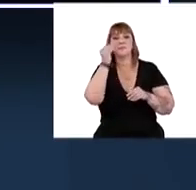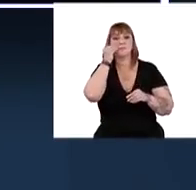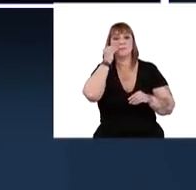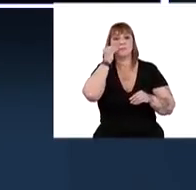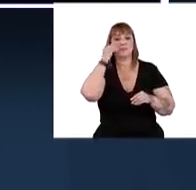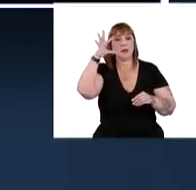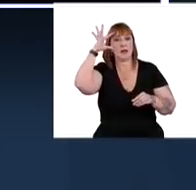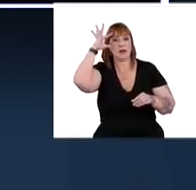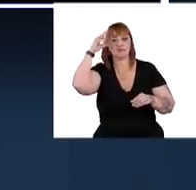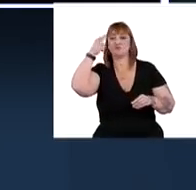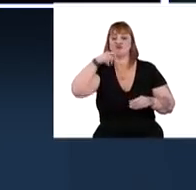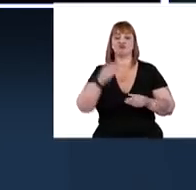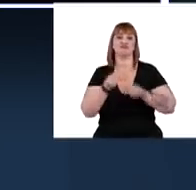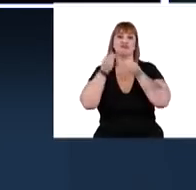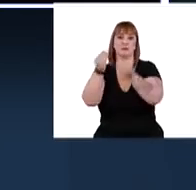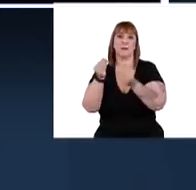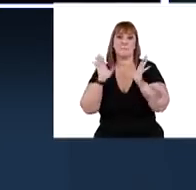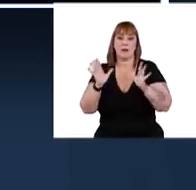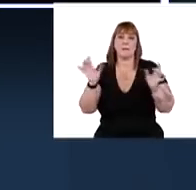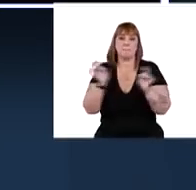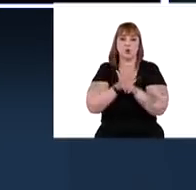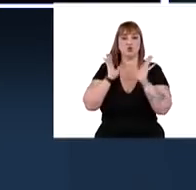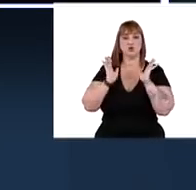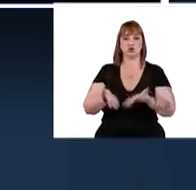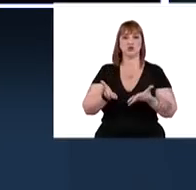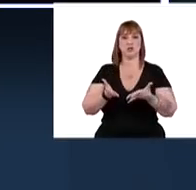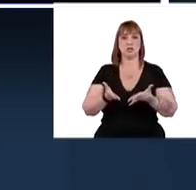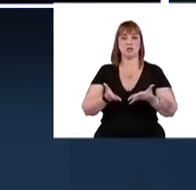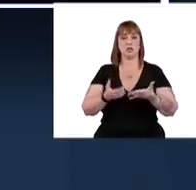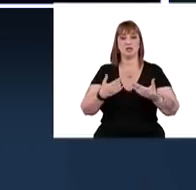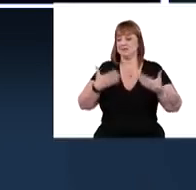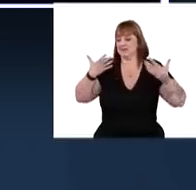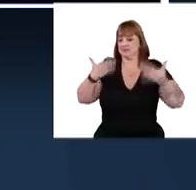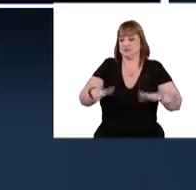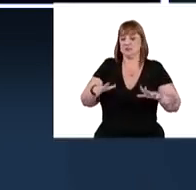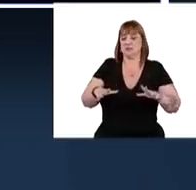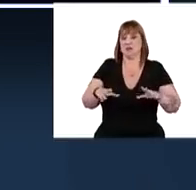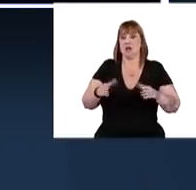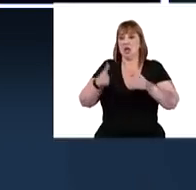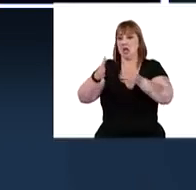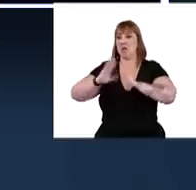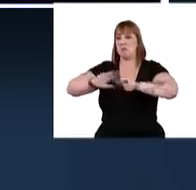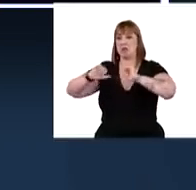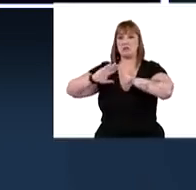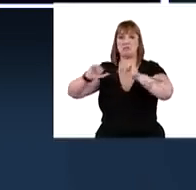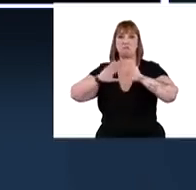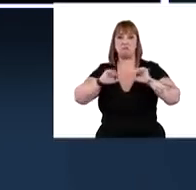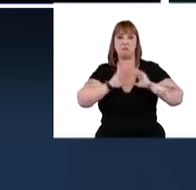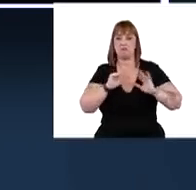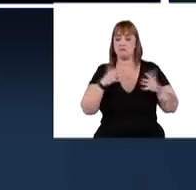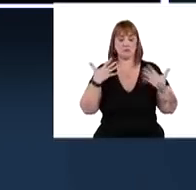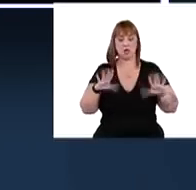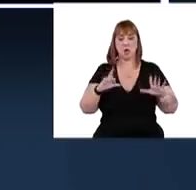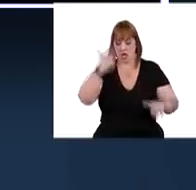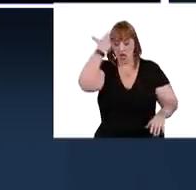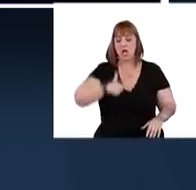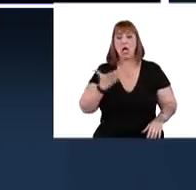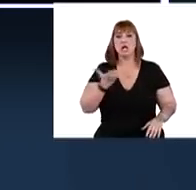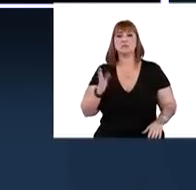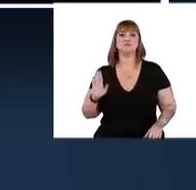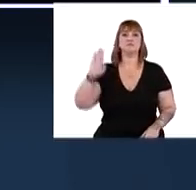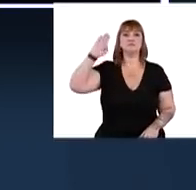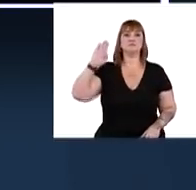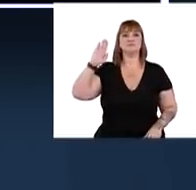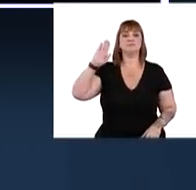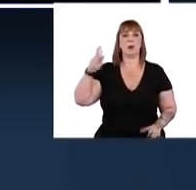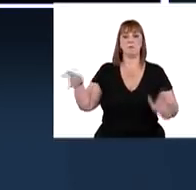nem consegui entregar, mas estava pronto, e não estava disposto a terceirizar mais. Eu falei, eu vou me candidatar